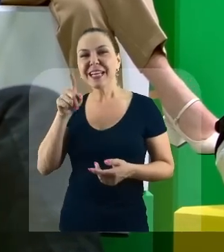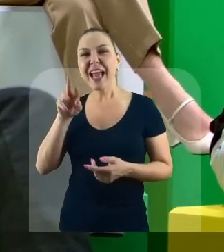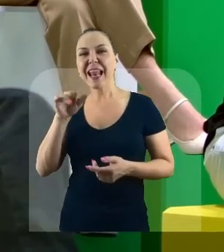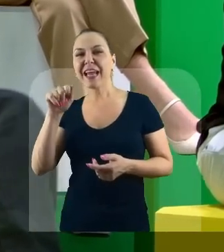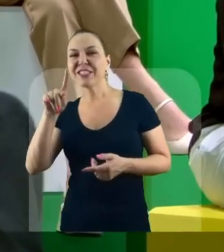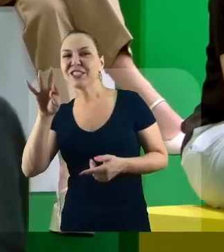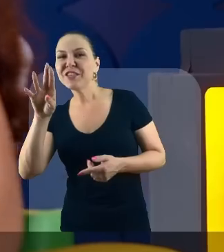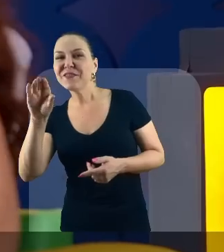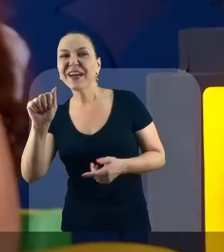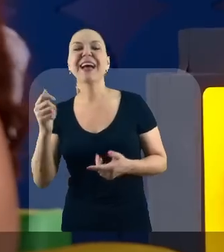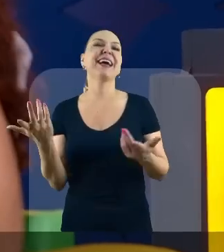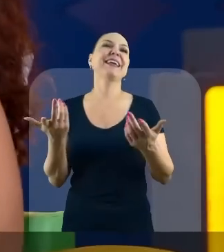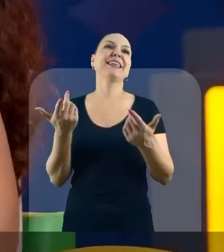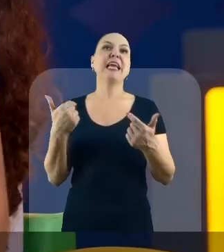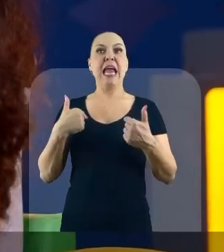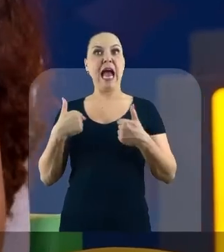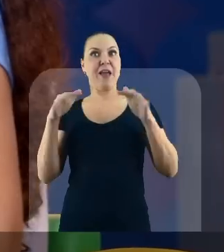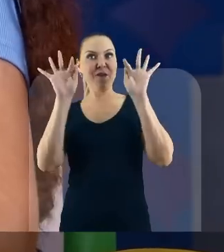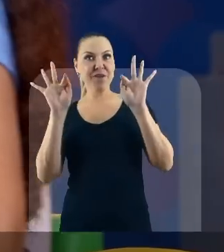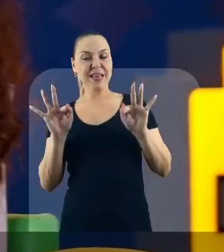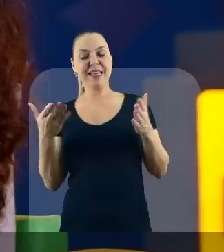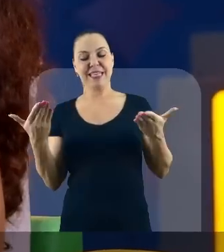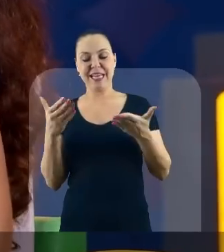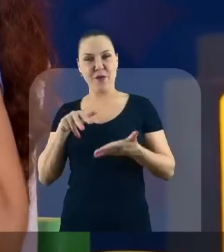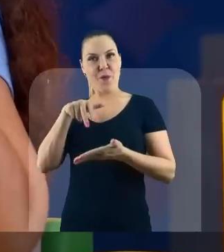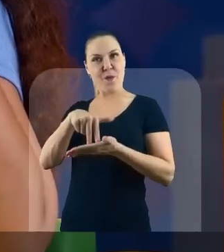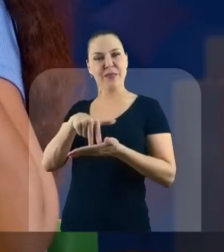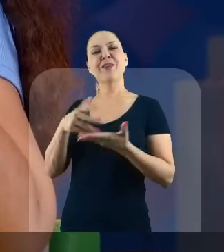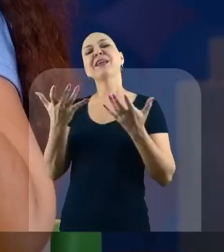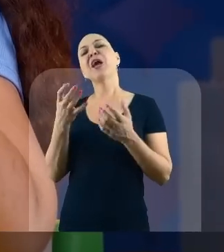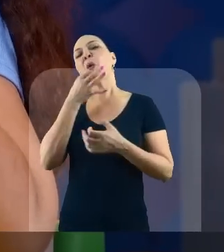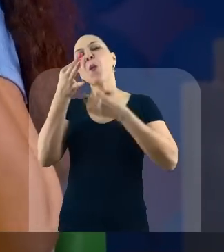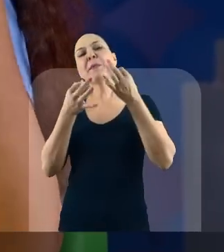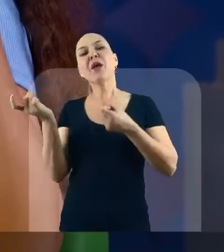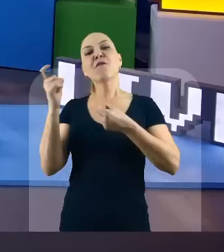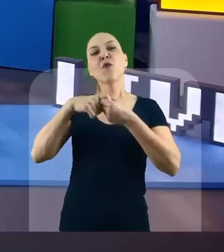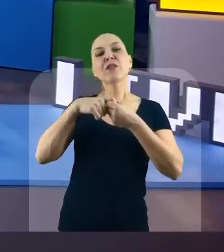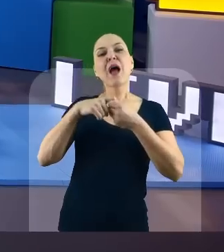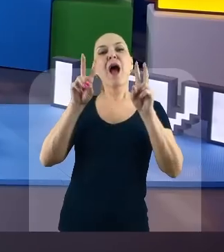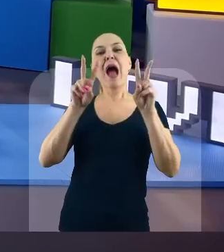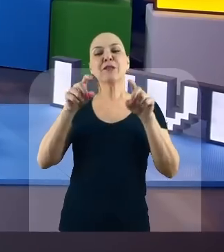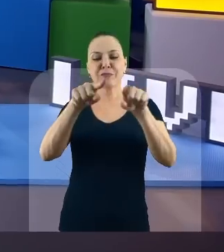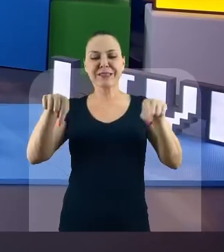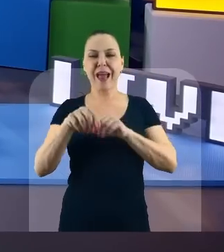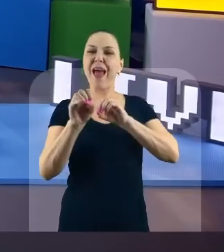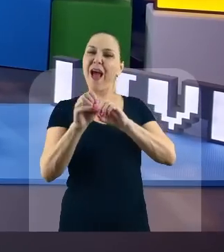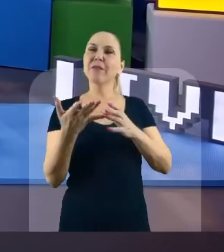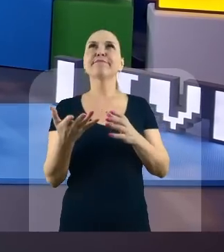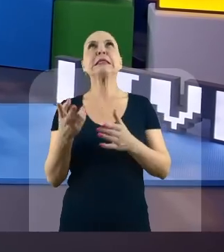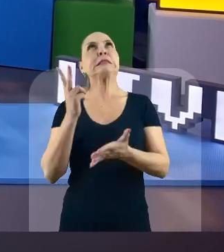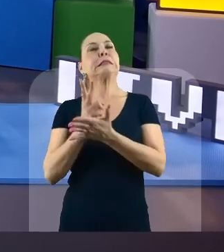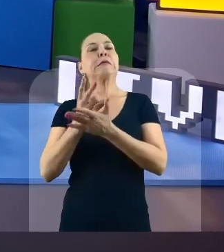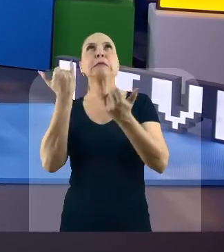Mato Grosso chegou. Estou muito feliz de estar aqui. Eu queria comentar um pouquinho, voltar no assunto da questão da sala de aula. Eu sempre ouvi muito, mas eu era